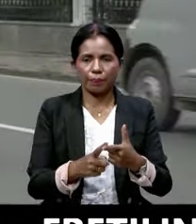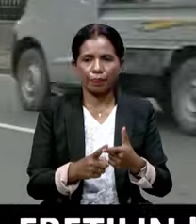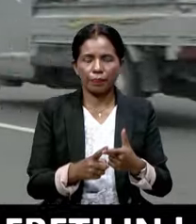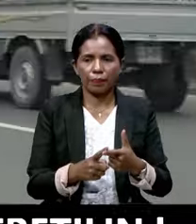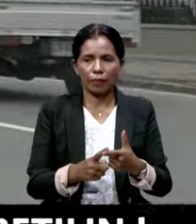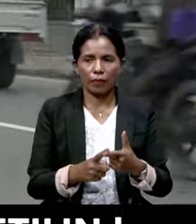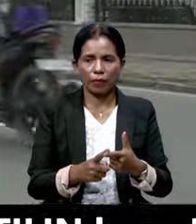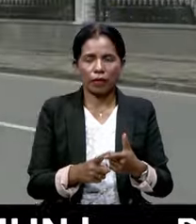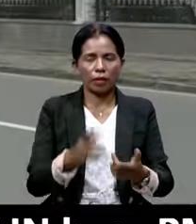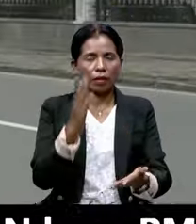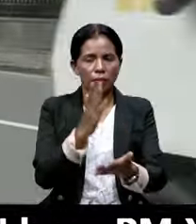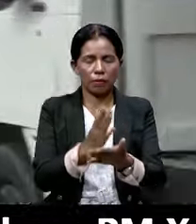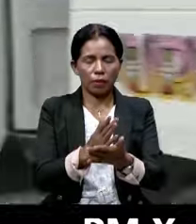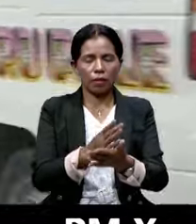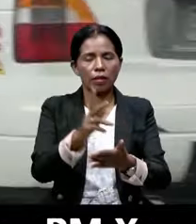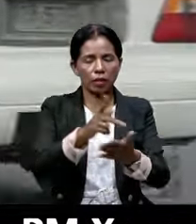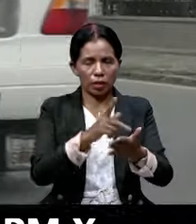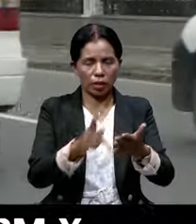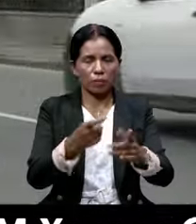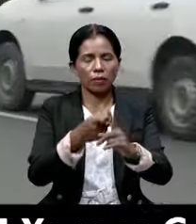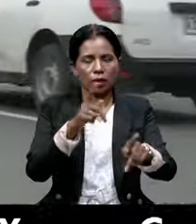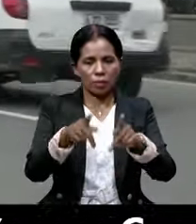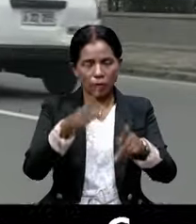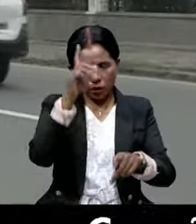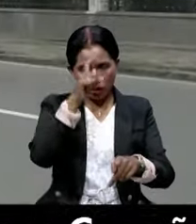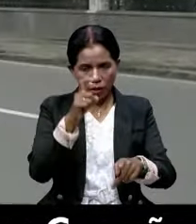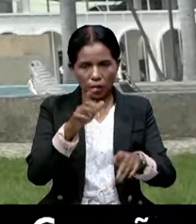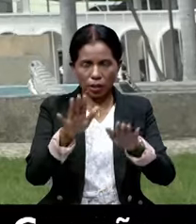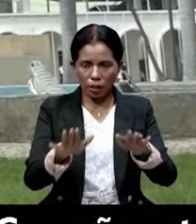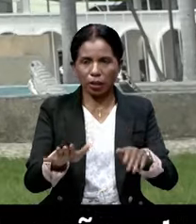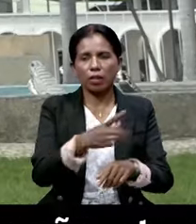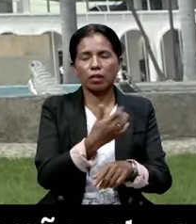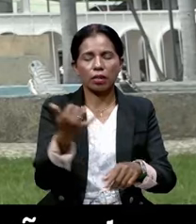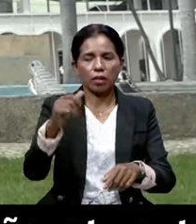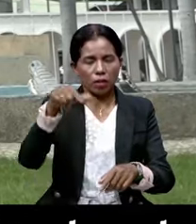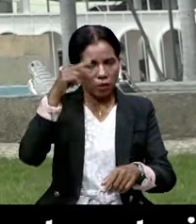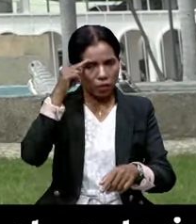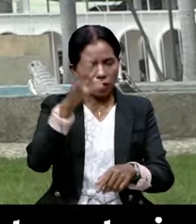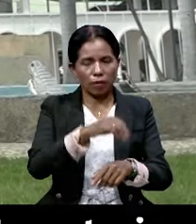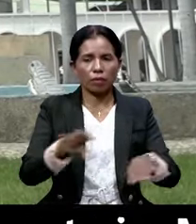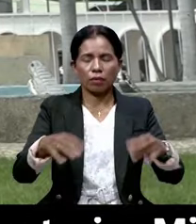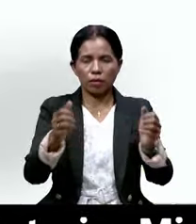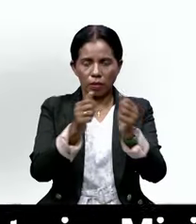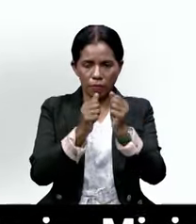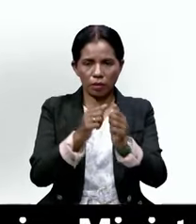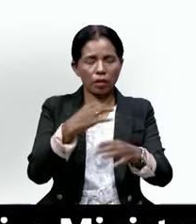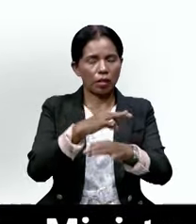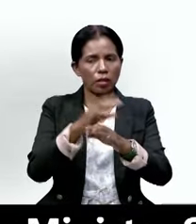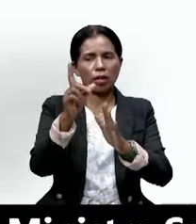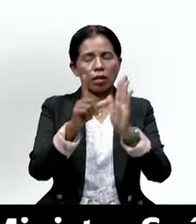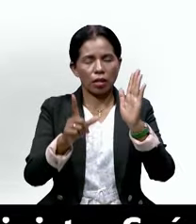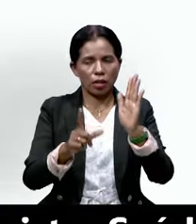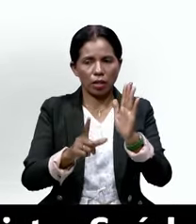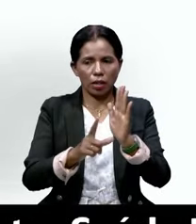A tu reduz crime e os minoridades sira, nebeda da une Ásia Timor-Leste, mas o governo se esforçou a tu adia lei balun no